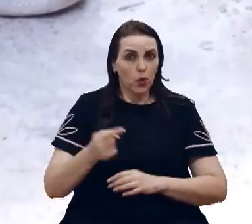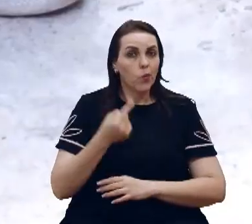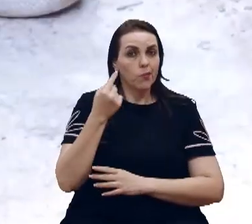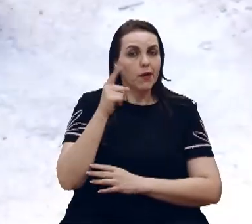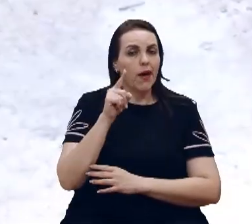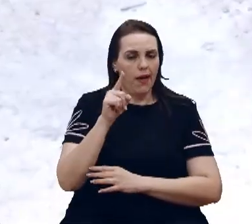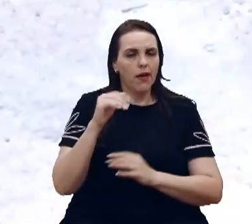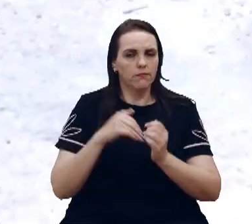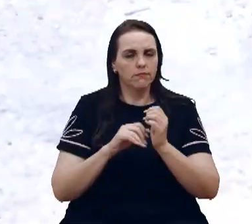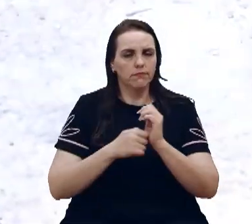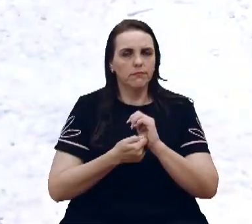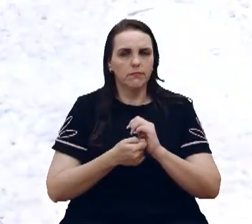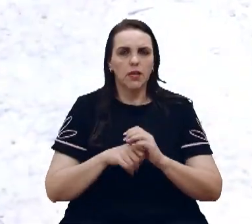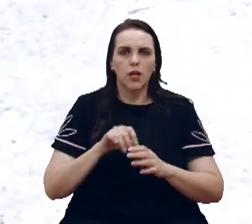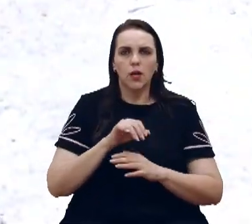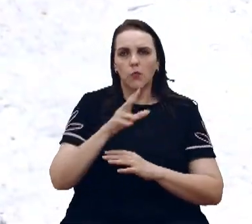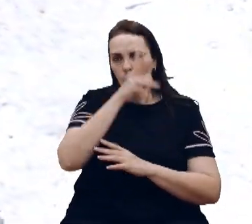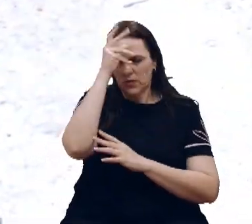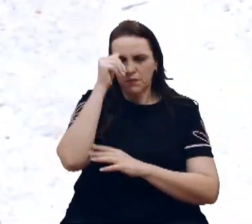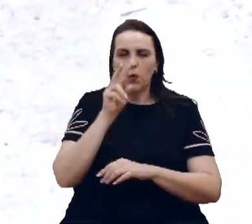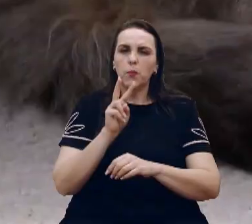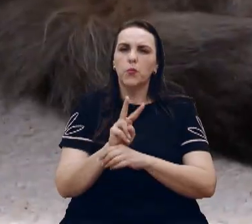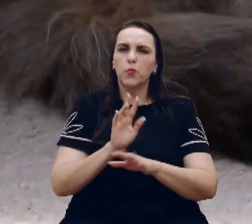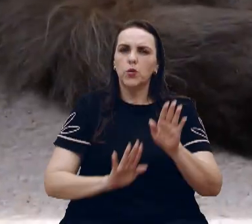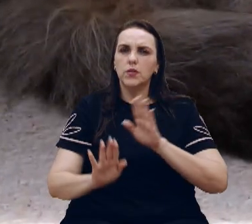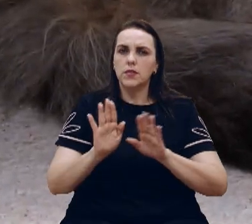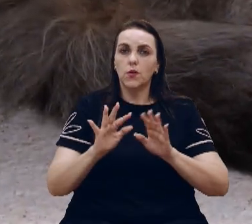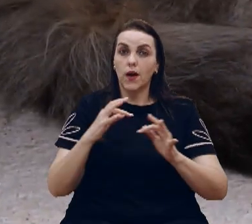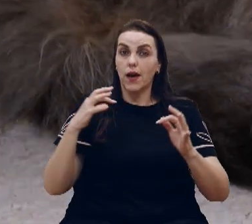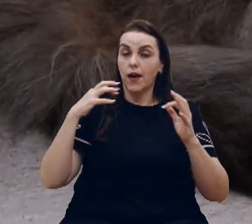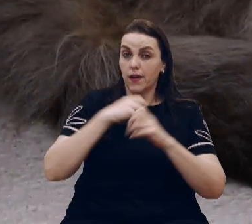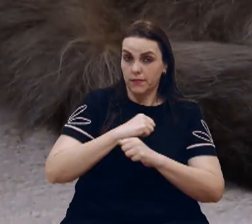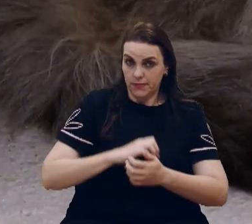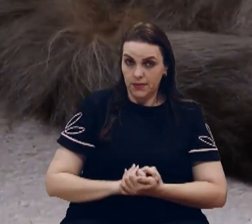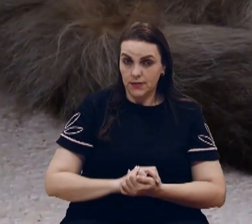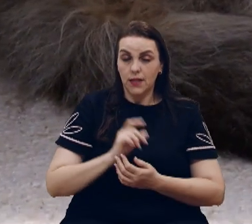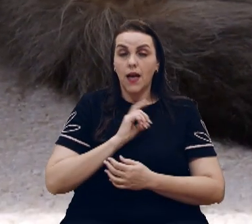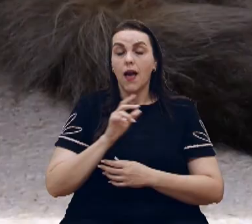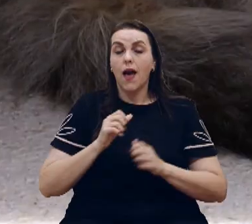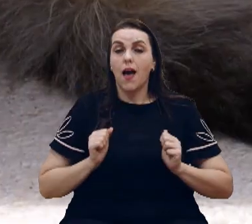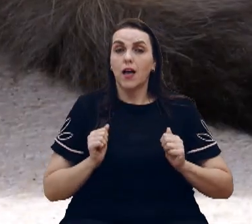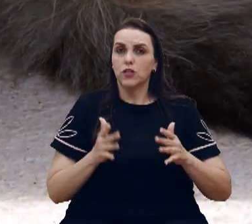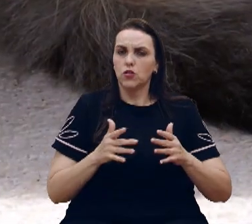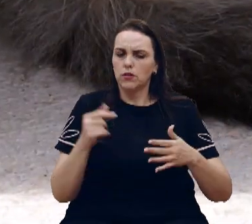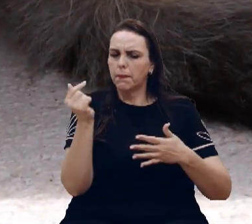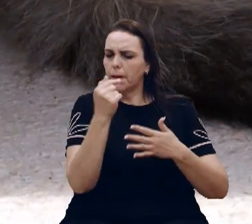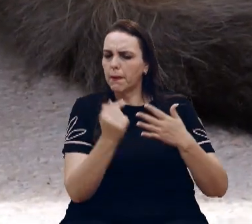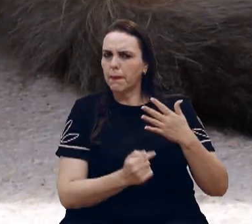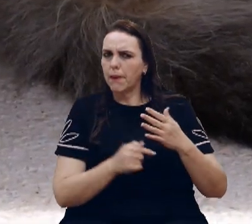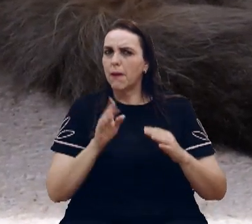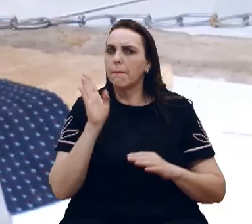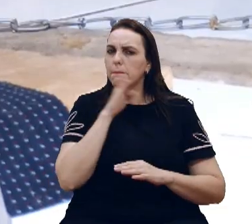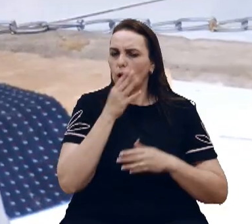Código Municipal de Proteção Animal. Ele nomeia ações consideradas como maus tratos e que, caso praticadas,